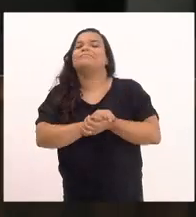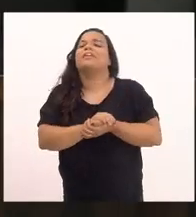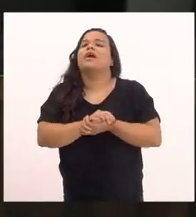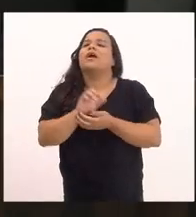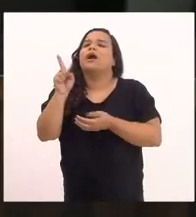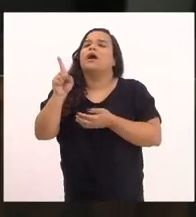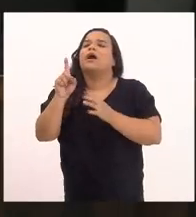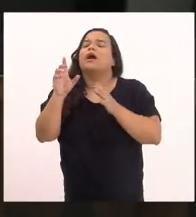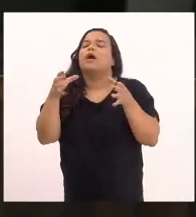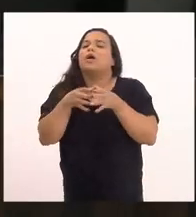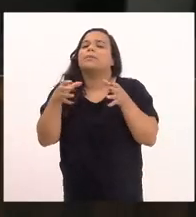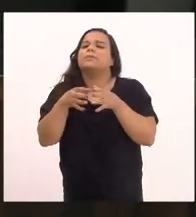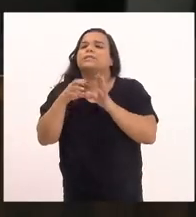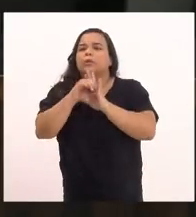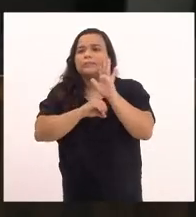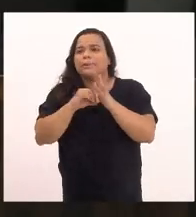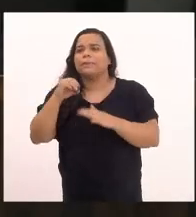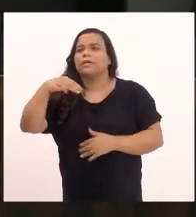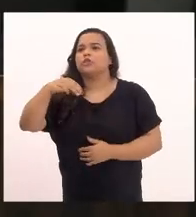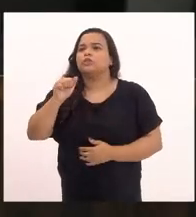deputado Márcio Canella.